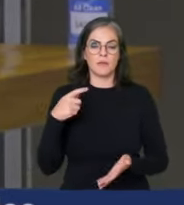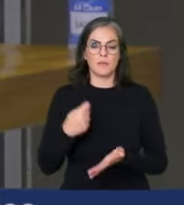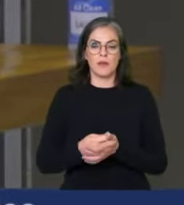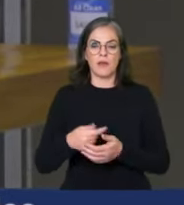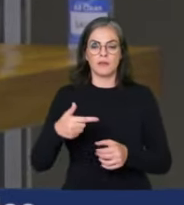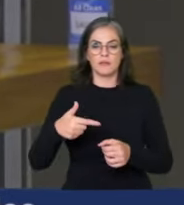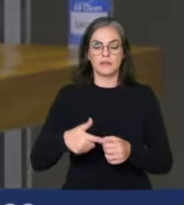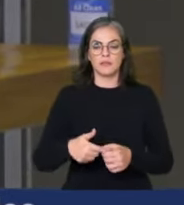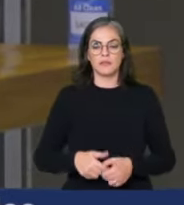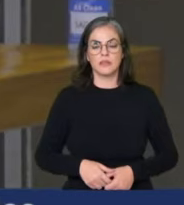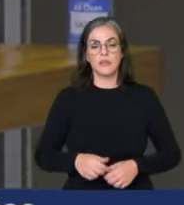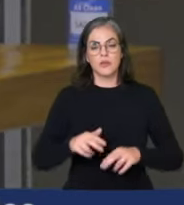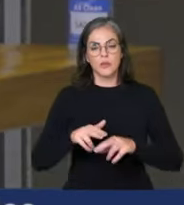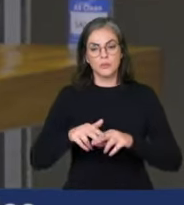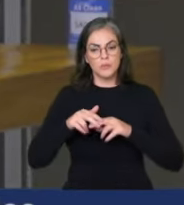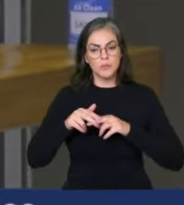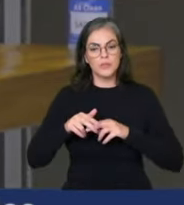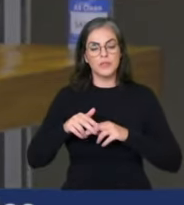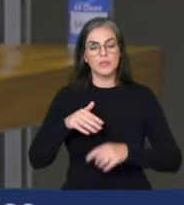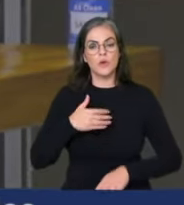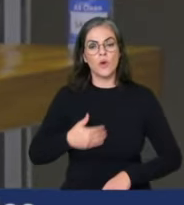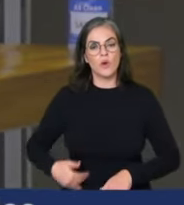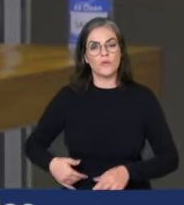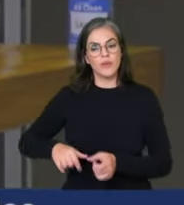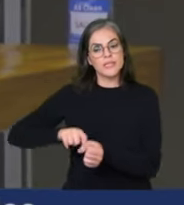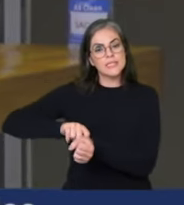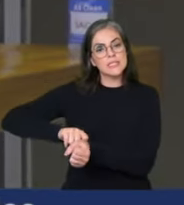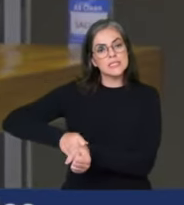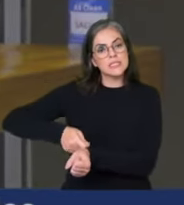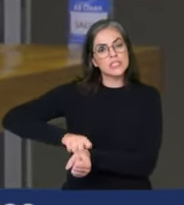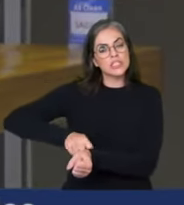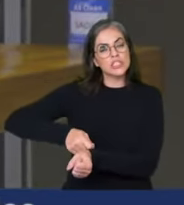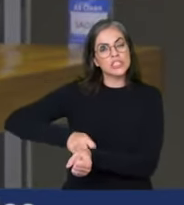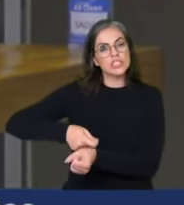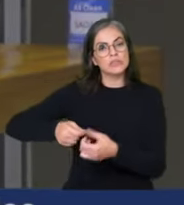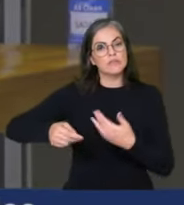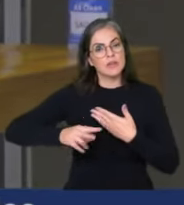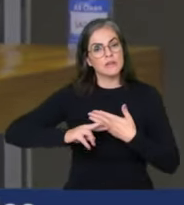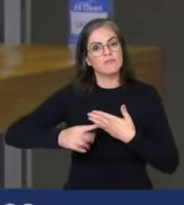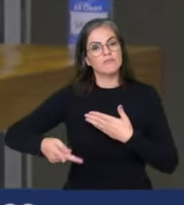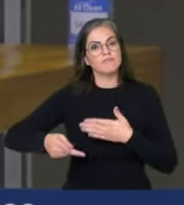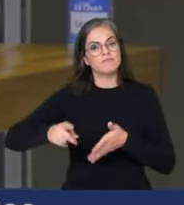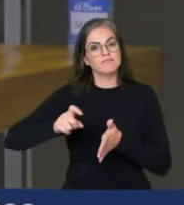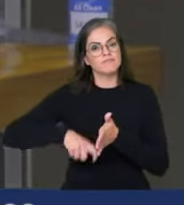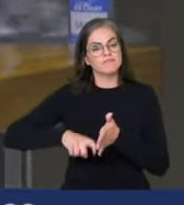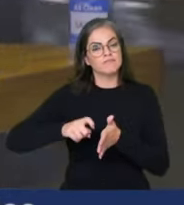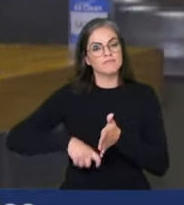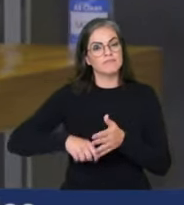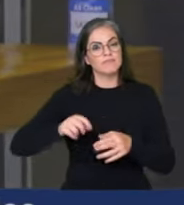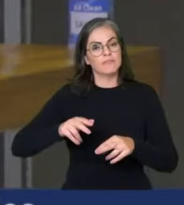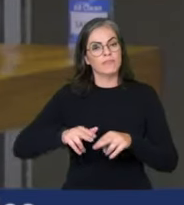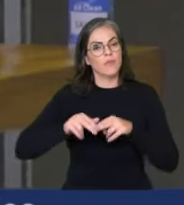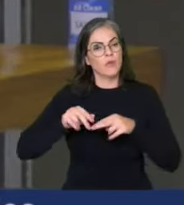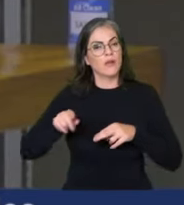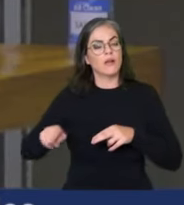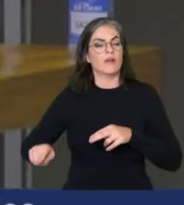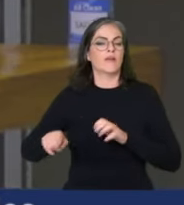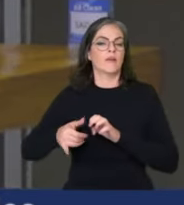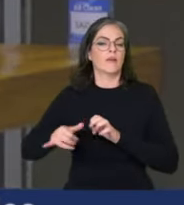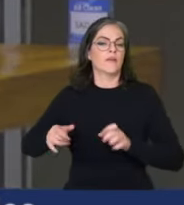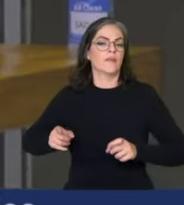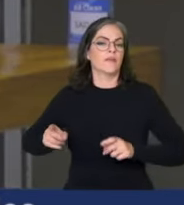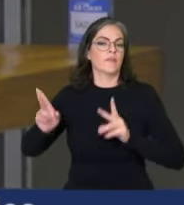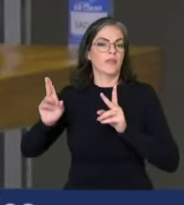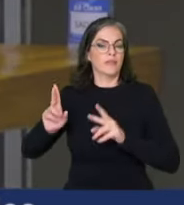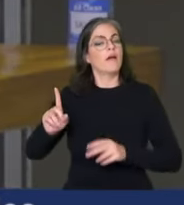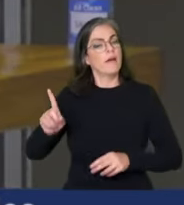o impacto tarifário decorrente da privatização da Eletrobras. Corre sob sigilo, assim como tantas